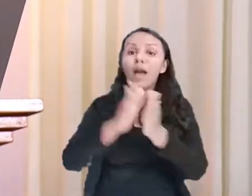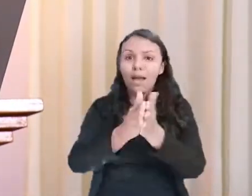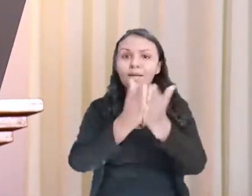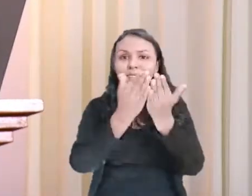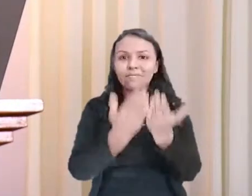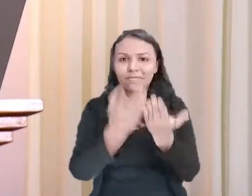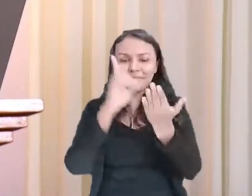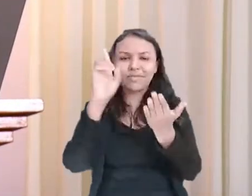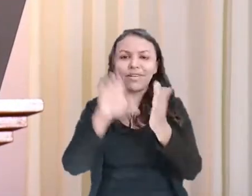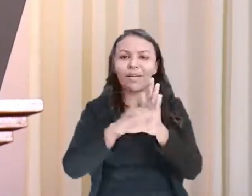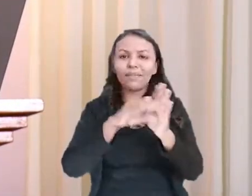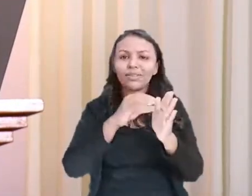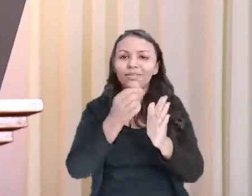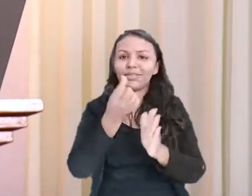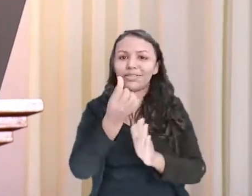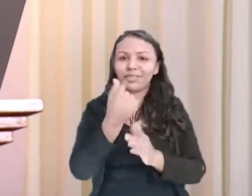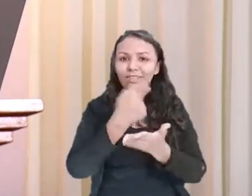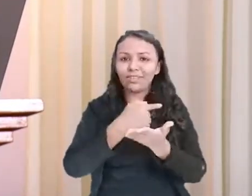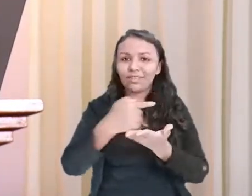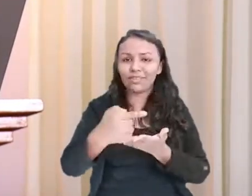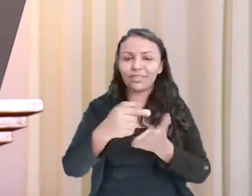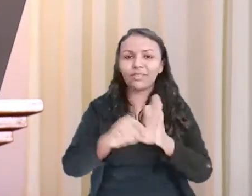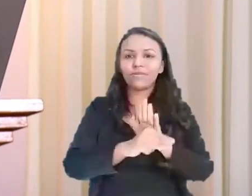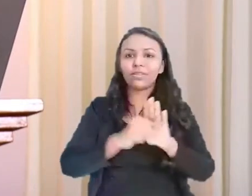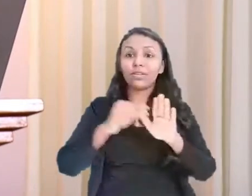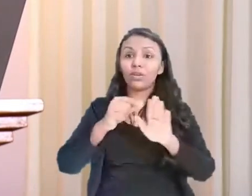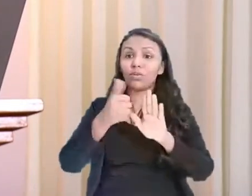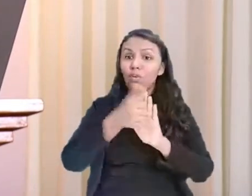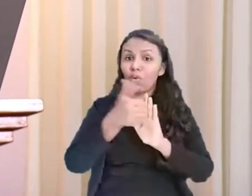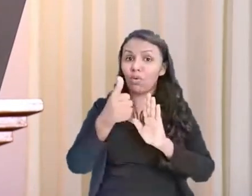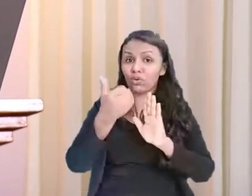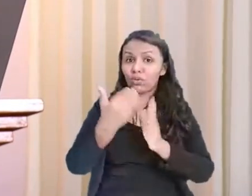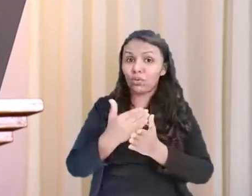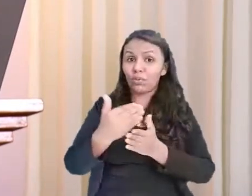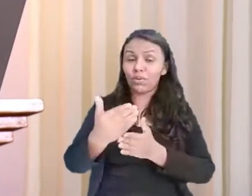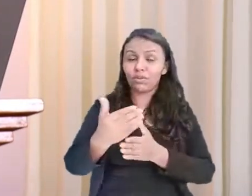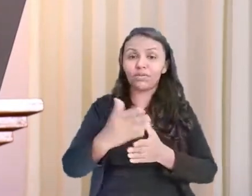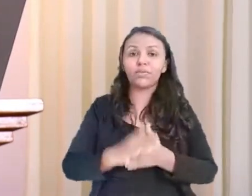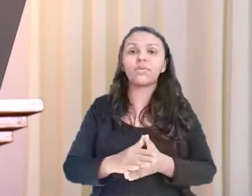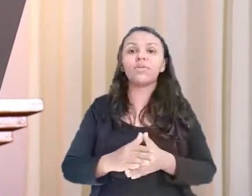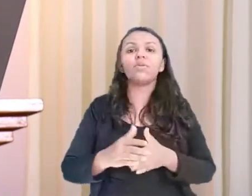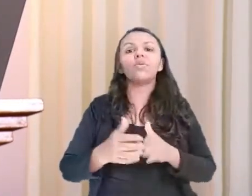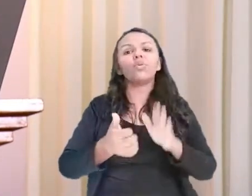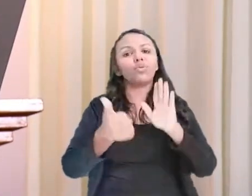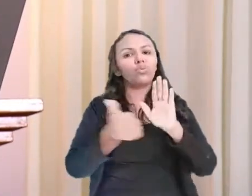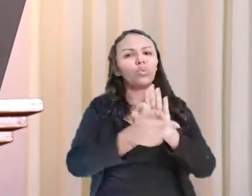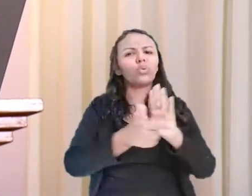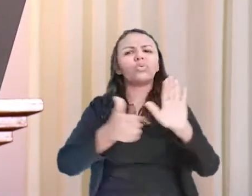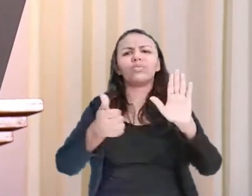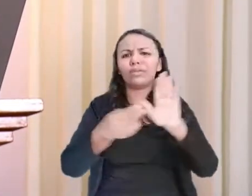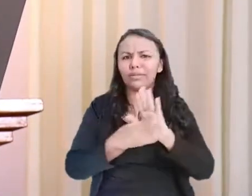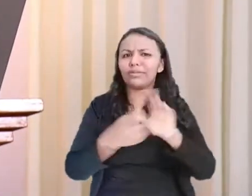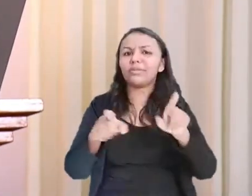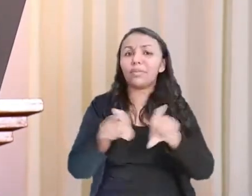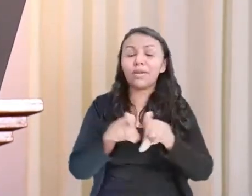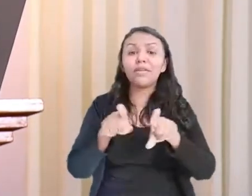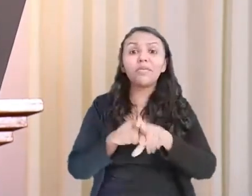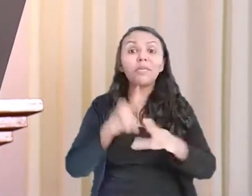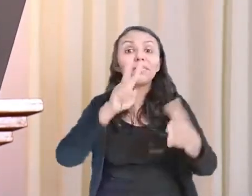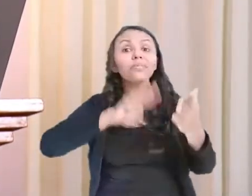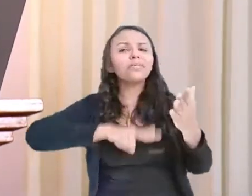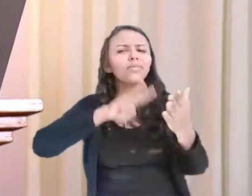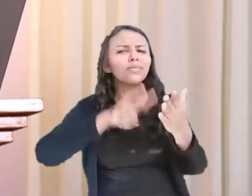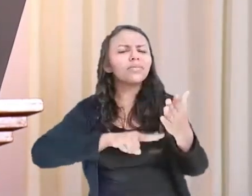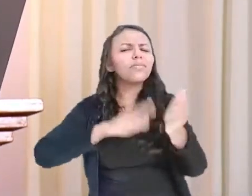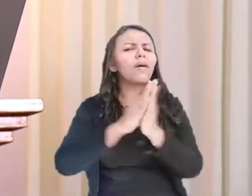a partir do versículo 11, o versículo 12 e o 13, e vamos acompanhar o que diz a palavra de Deus